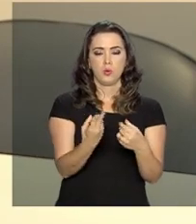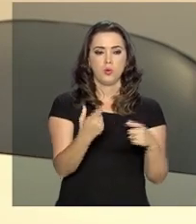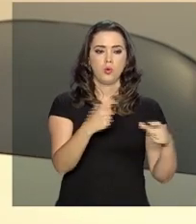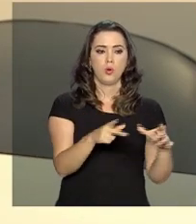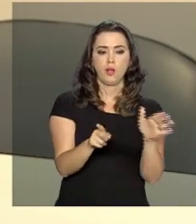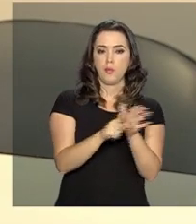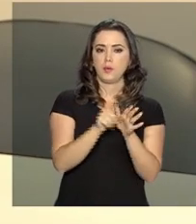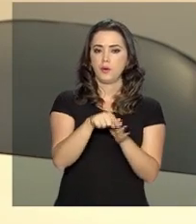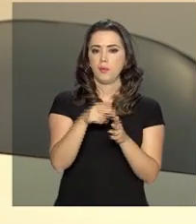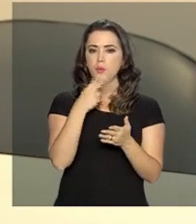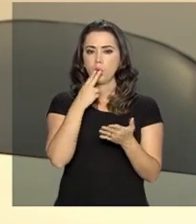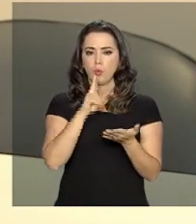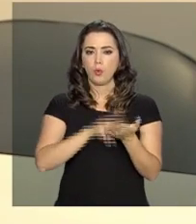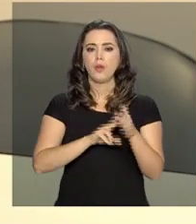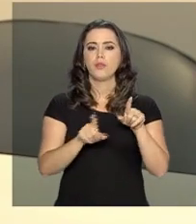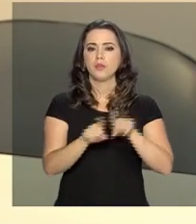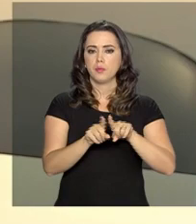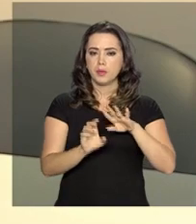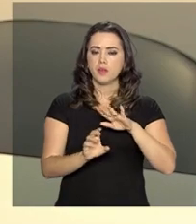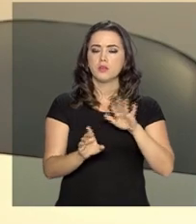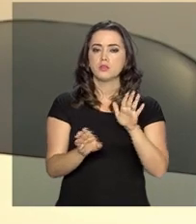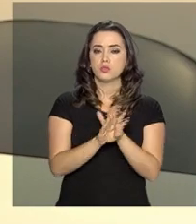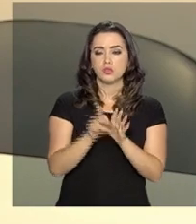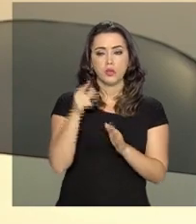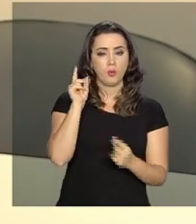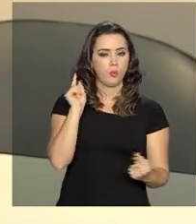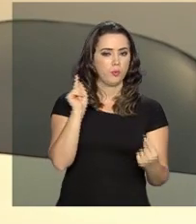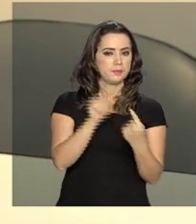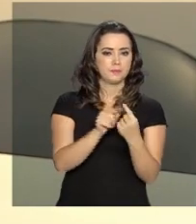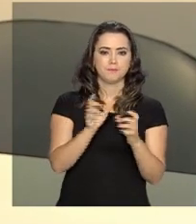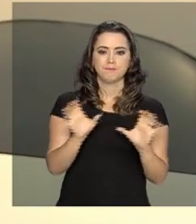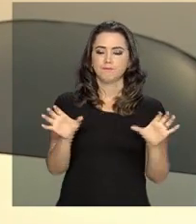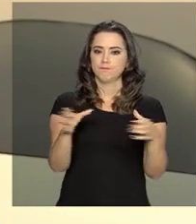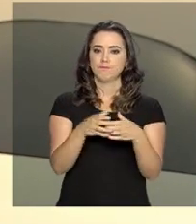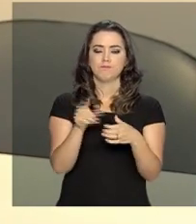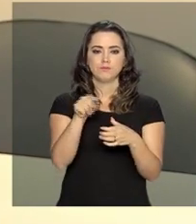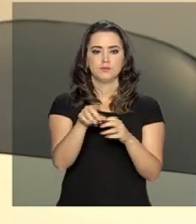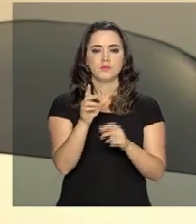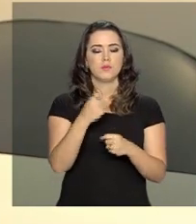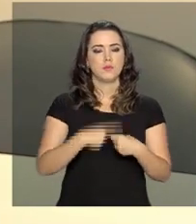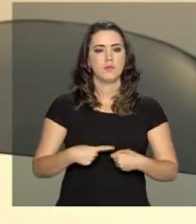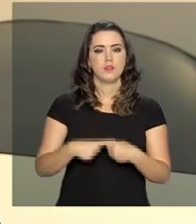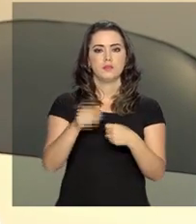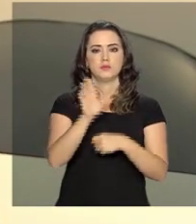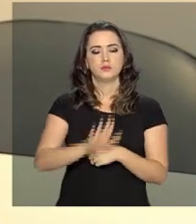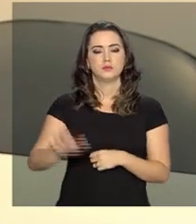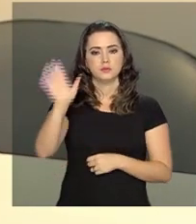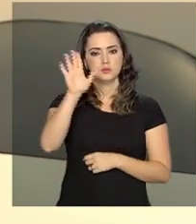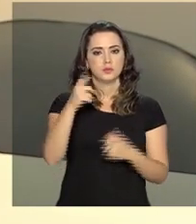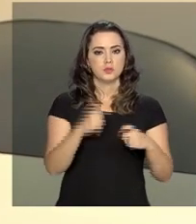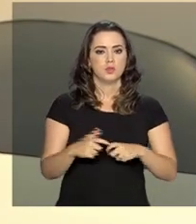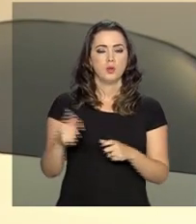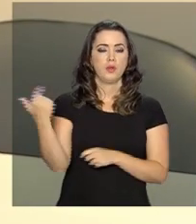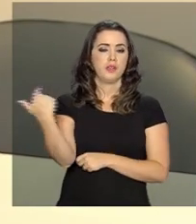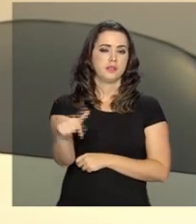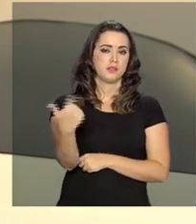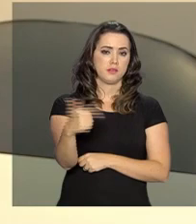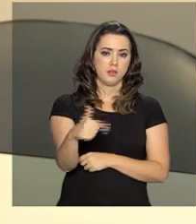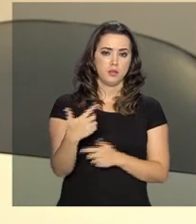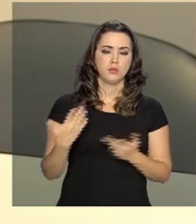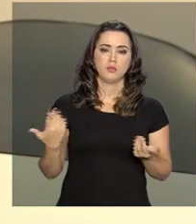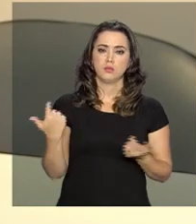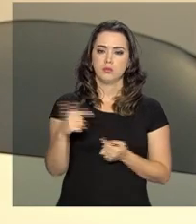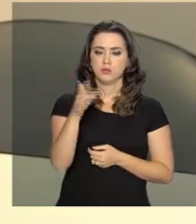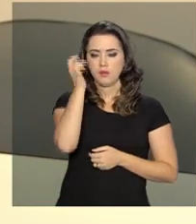correio chega. Então, ela é visando mesmo essas cidades do Brasil onde não tem